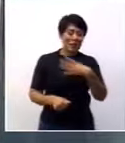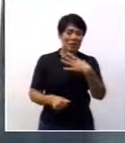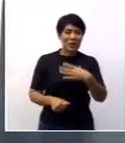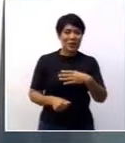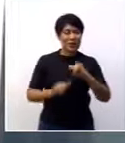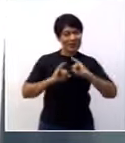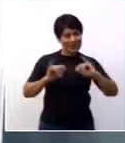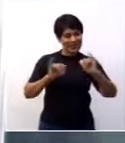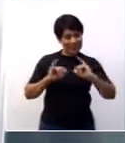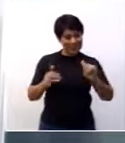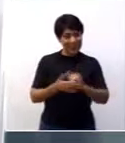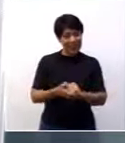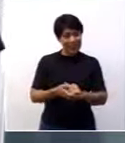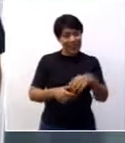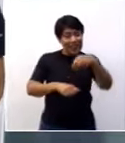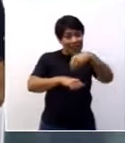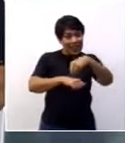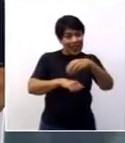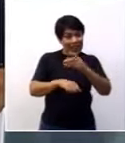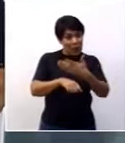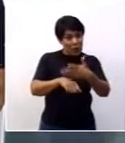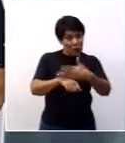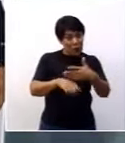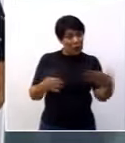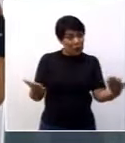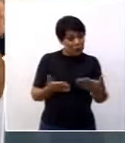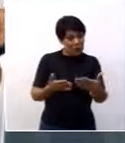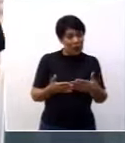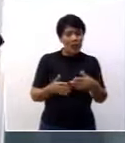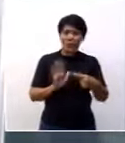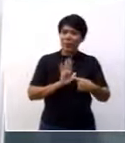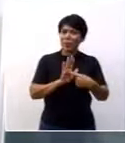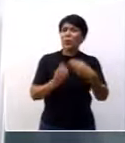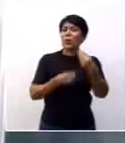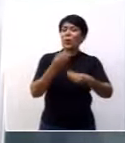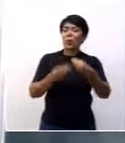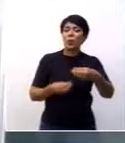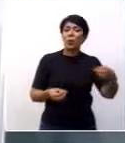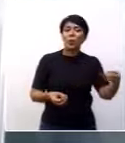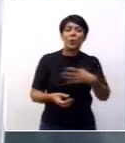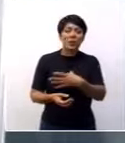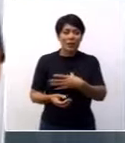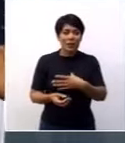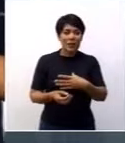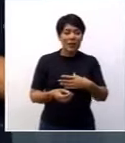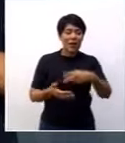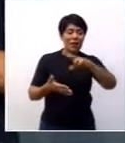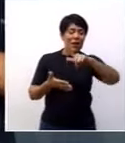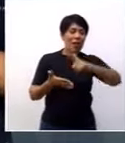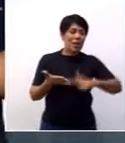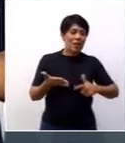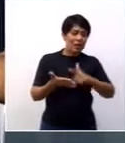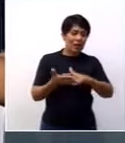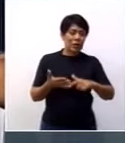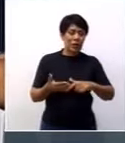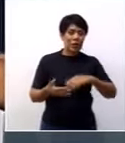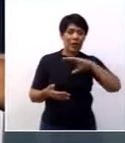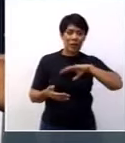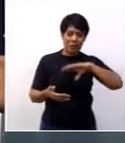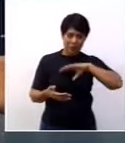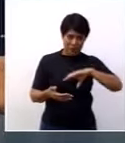aula de hoje trouxe toda uma ideia sobre a questão de modernidade na literatura, na língua